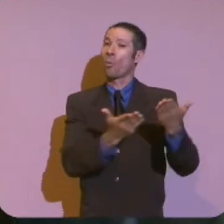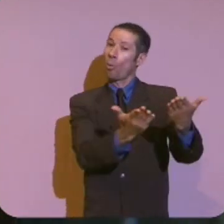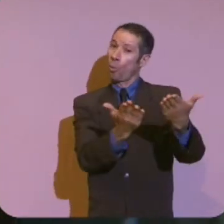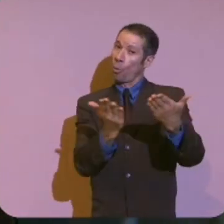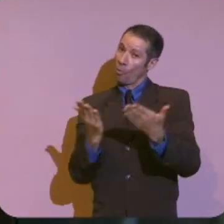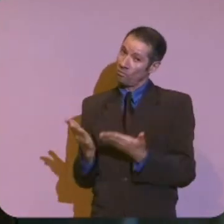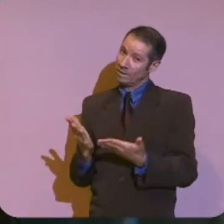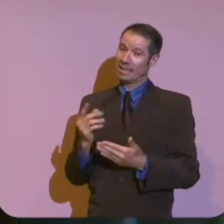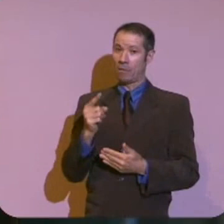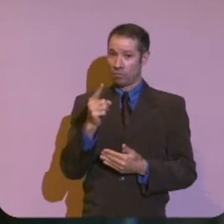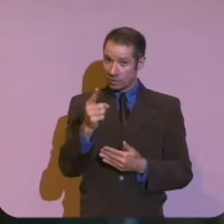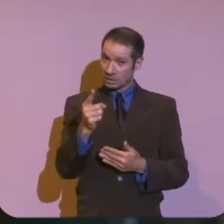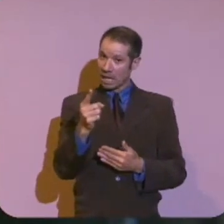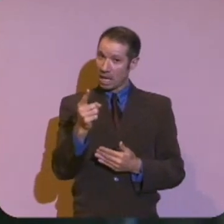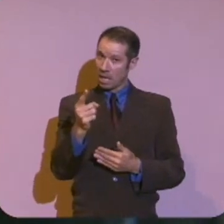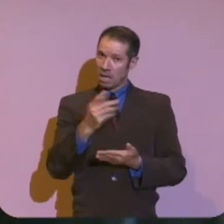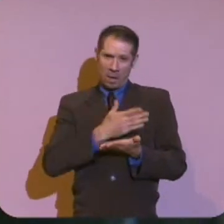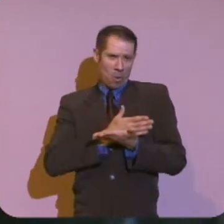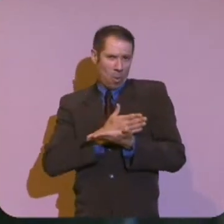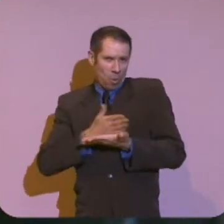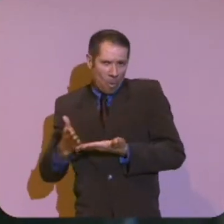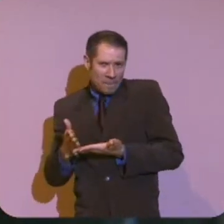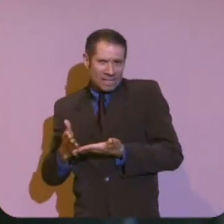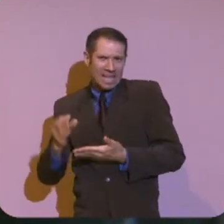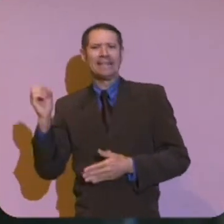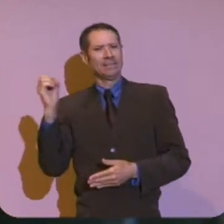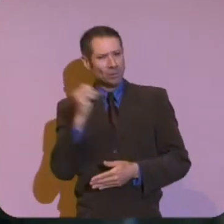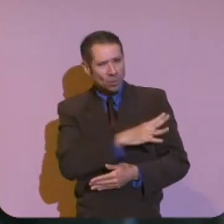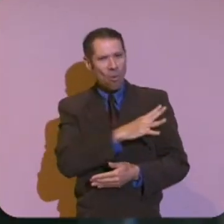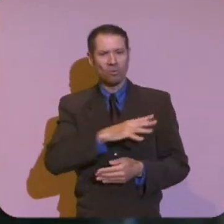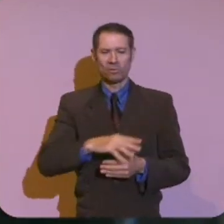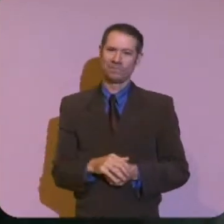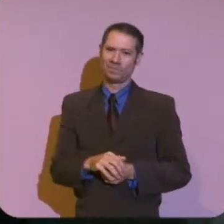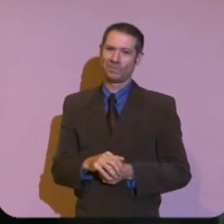convidar você a começar de novo.